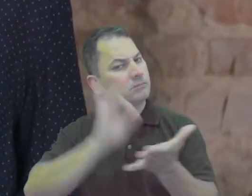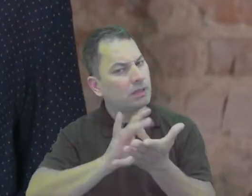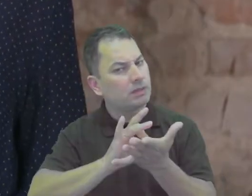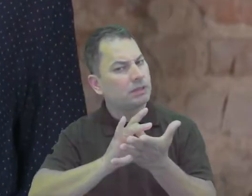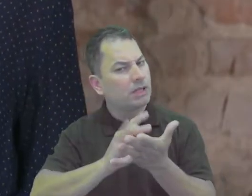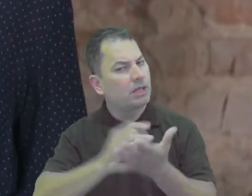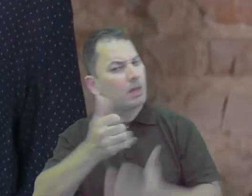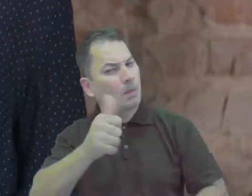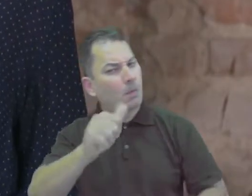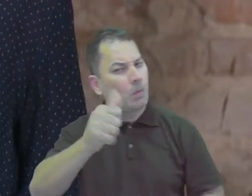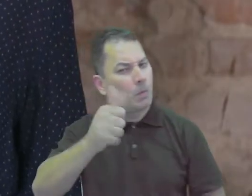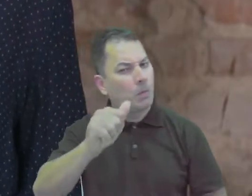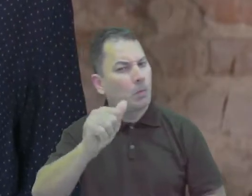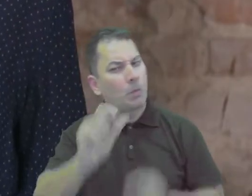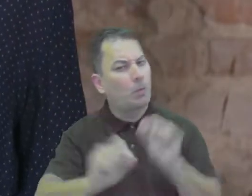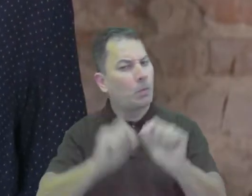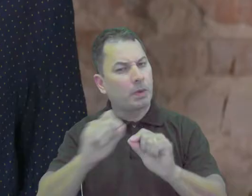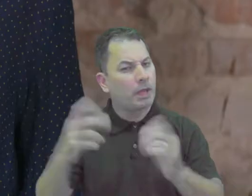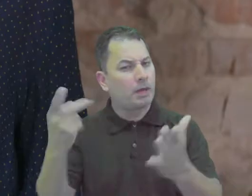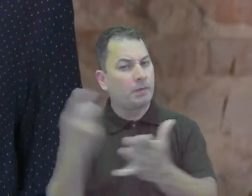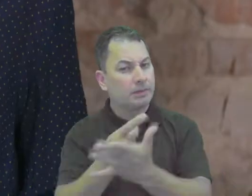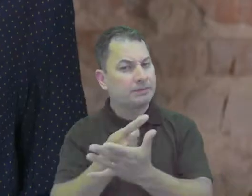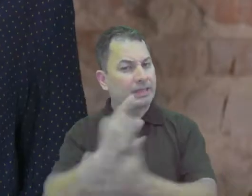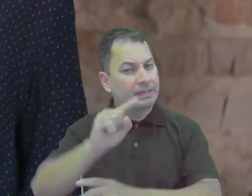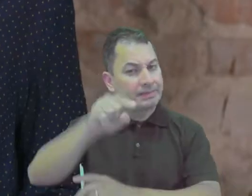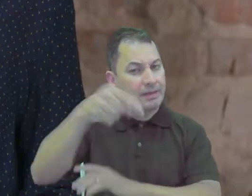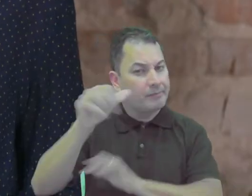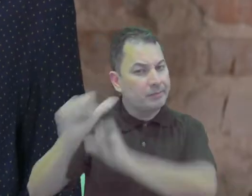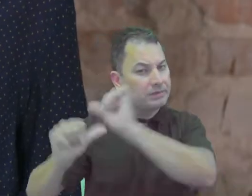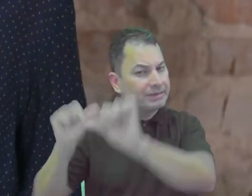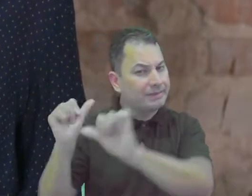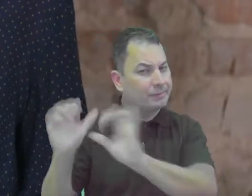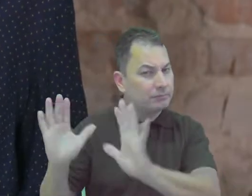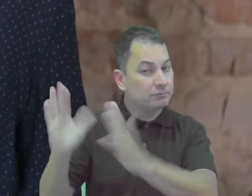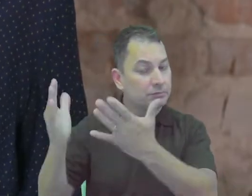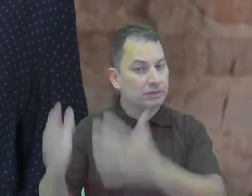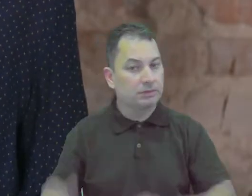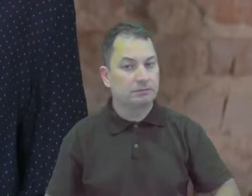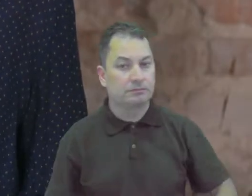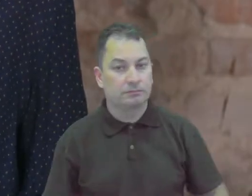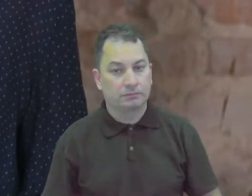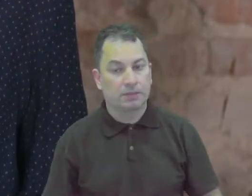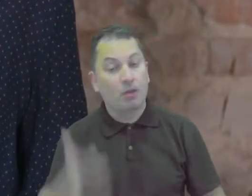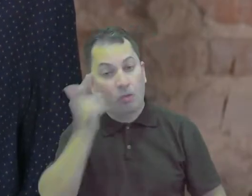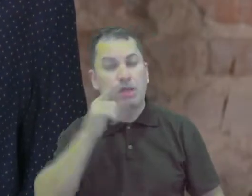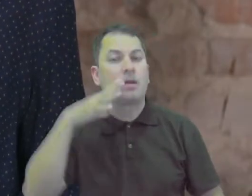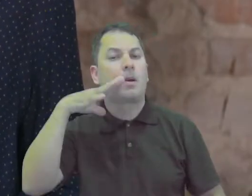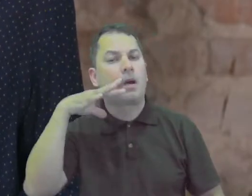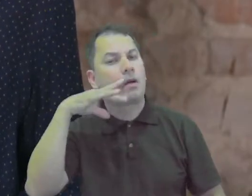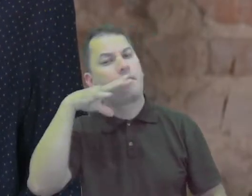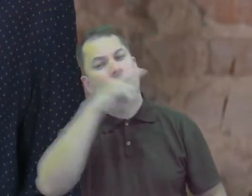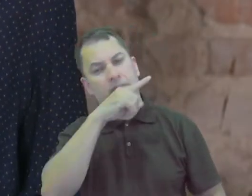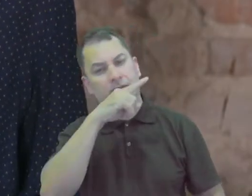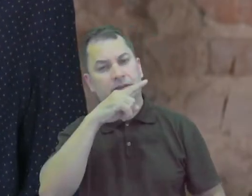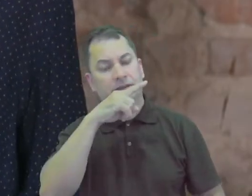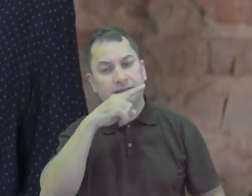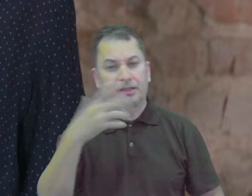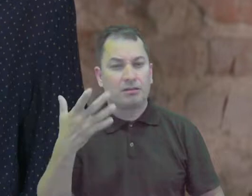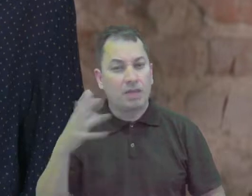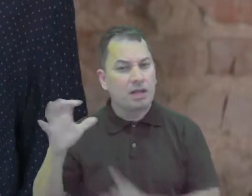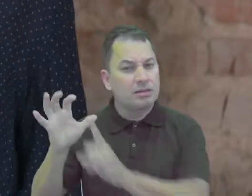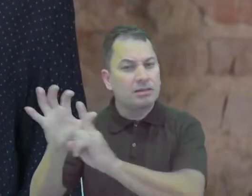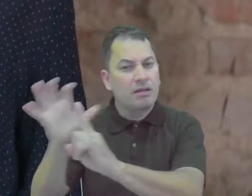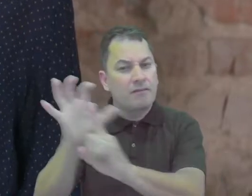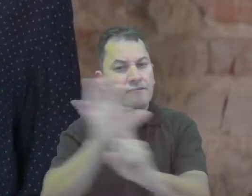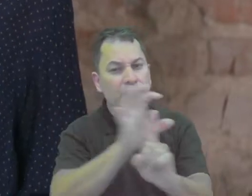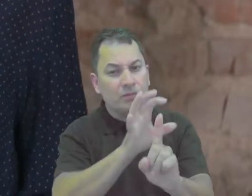efeitos dessas mudanças climáticas, a gente visualiza, a gente consegue perceber esses efeitos de maneira